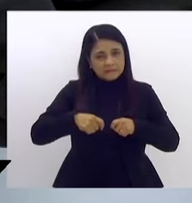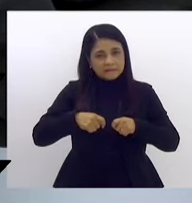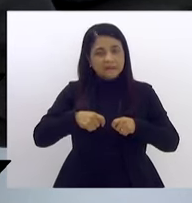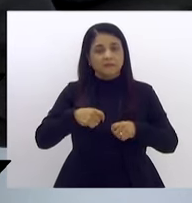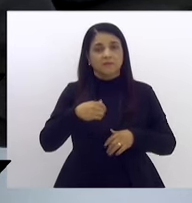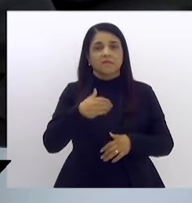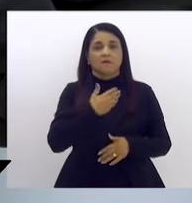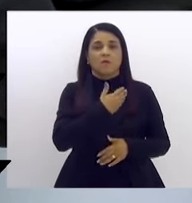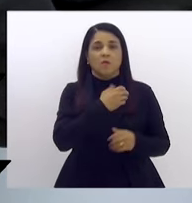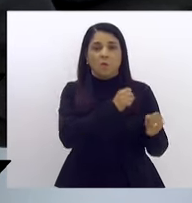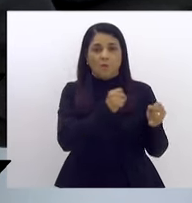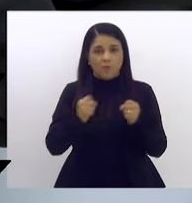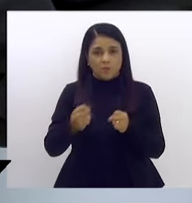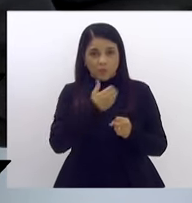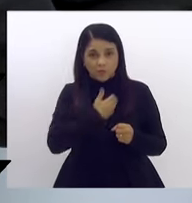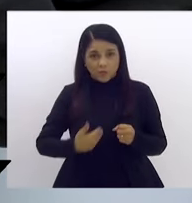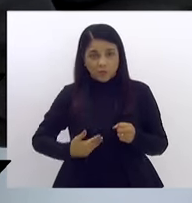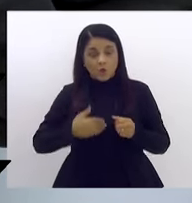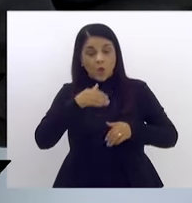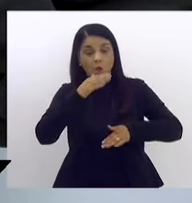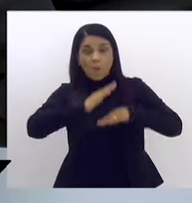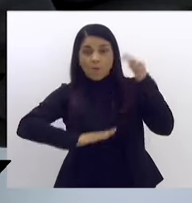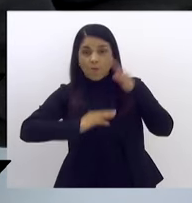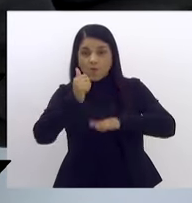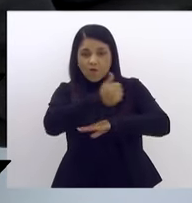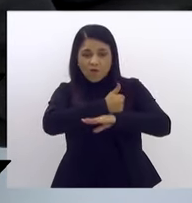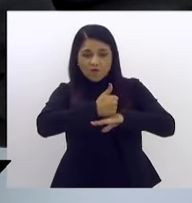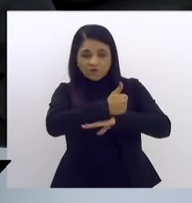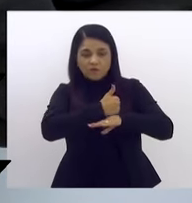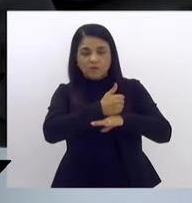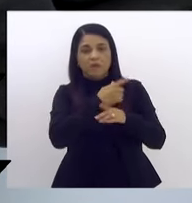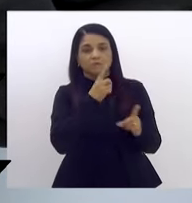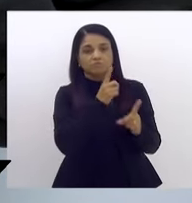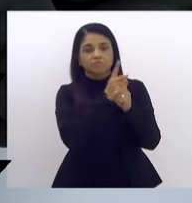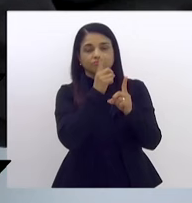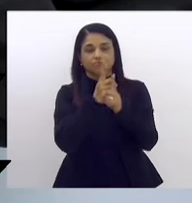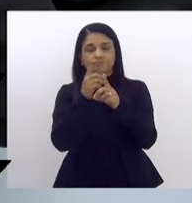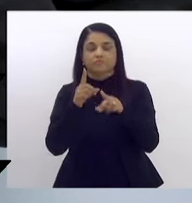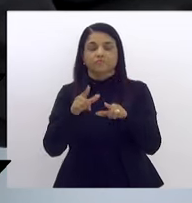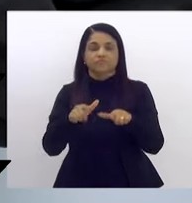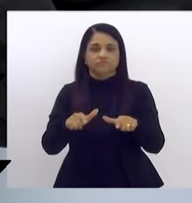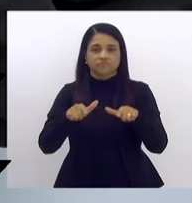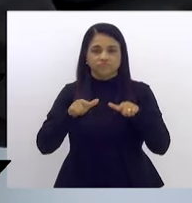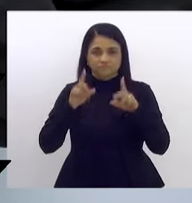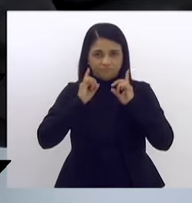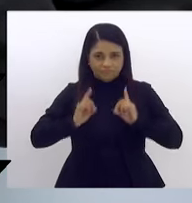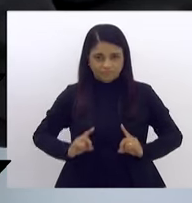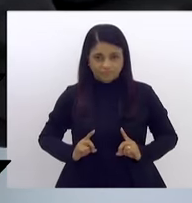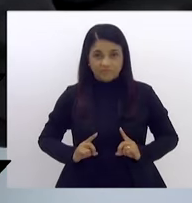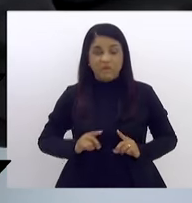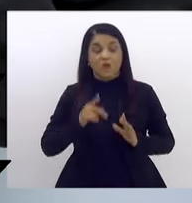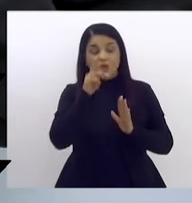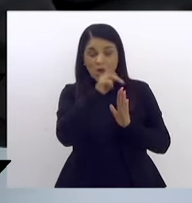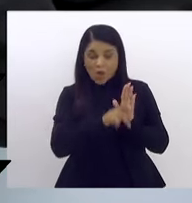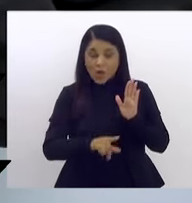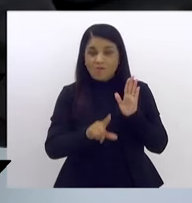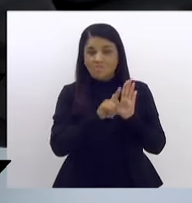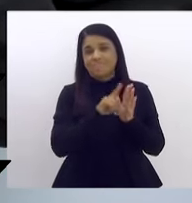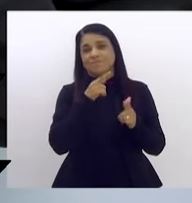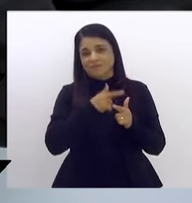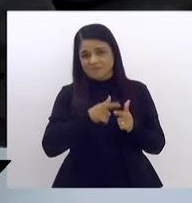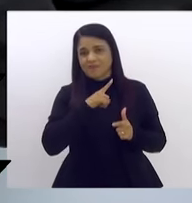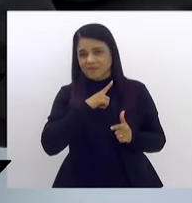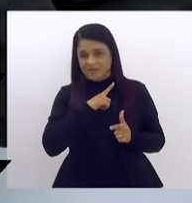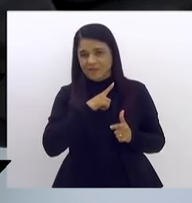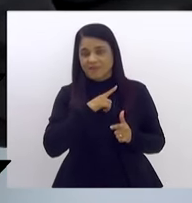né levar profissionais a fazerem esse diagnóstico nos estudantes eh e o projeto tem problemas né Eh por exemplo